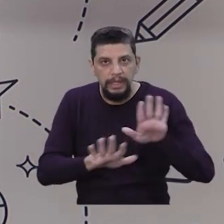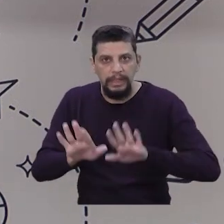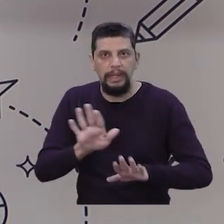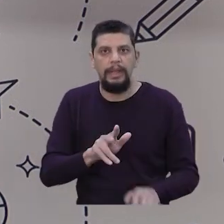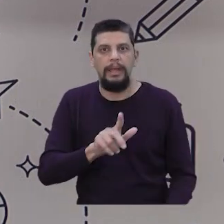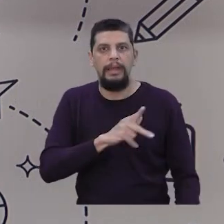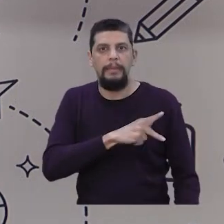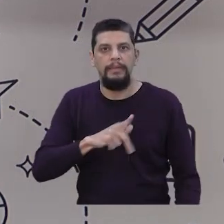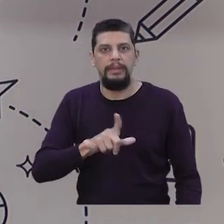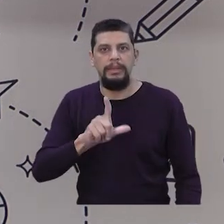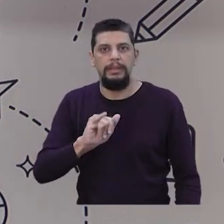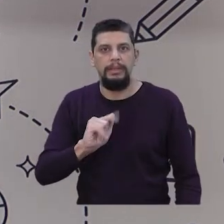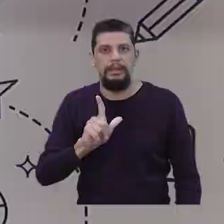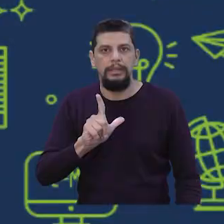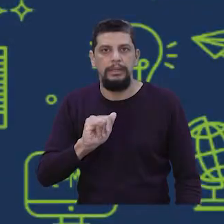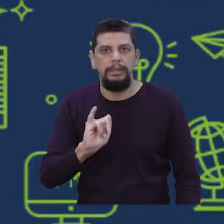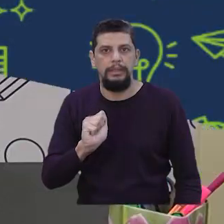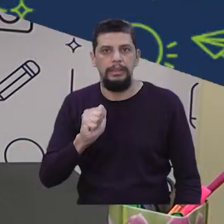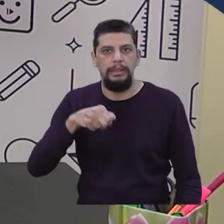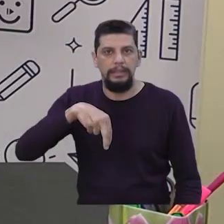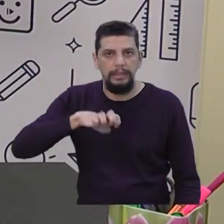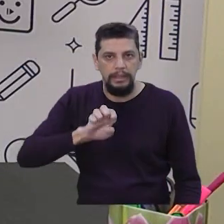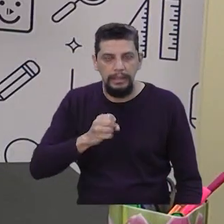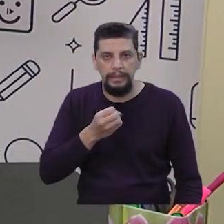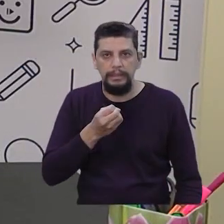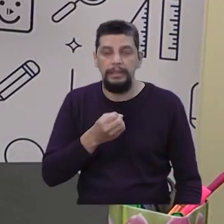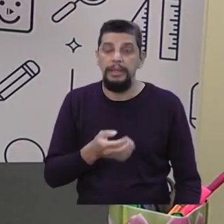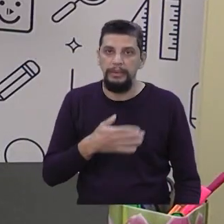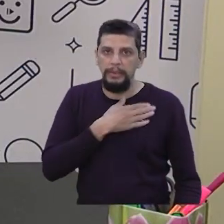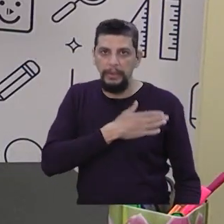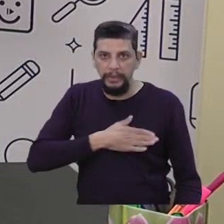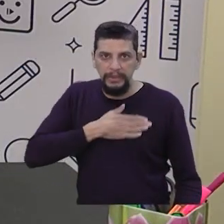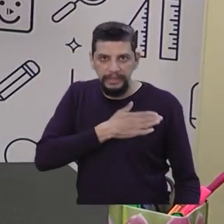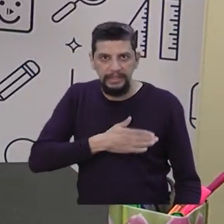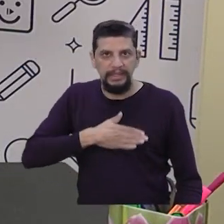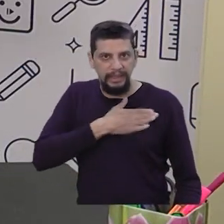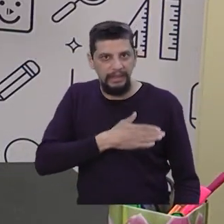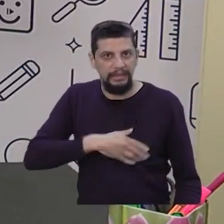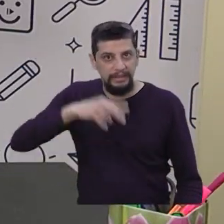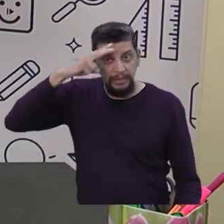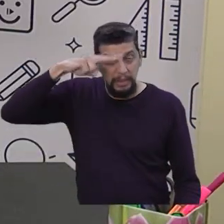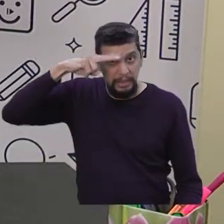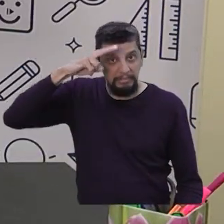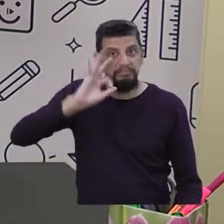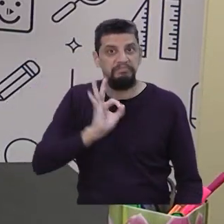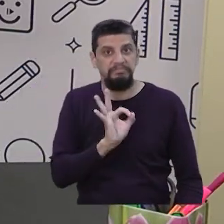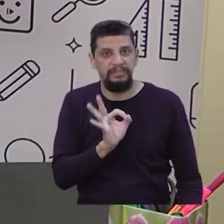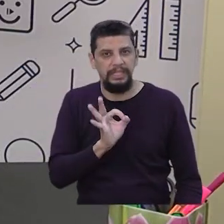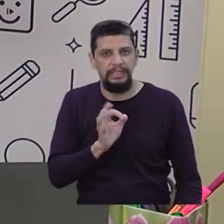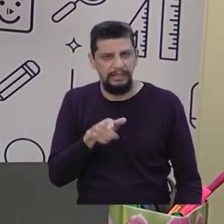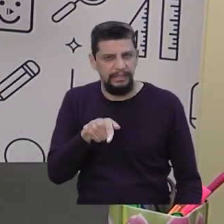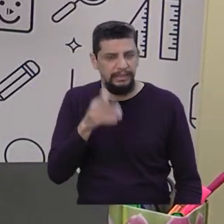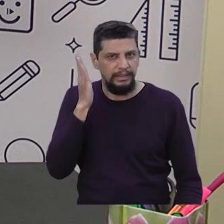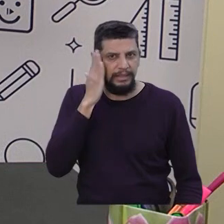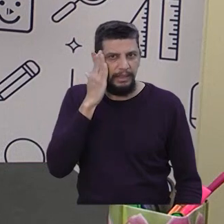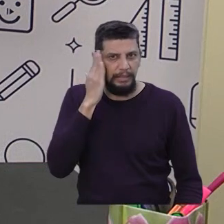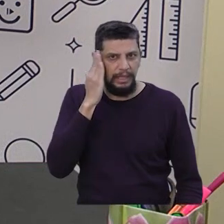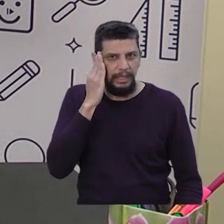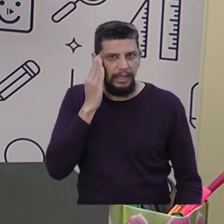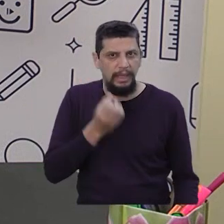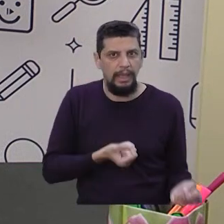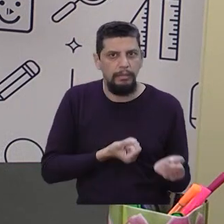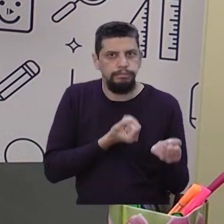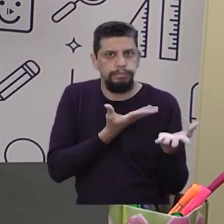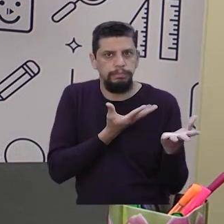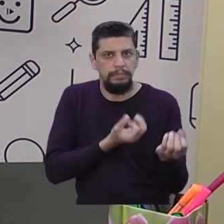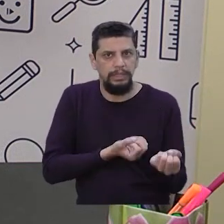aí, professora Liliane, pode vir. Olá, então gostaram da história? Que legal essa história, né? Sabia que eu não conhecia